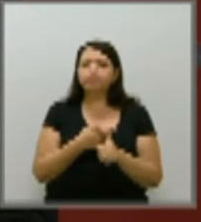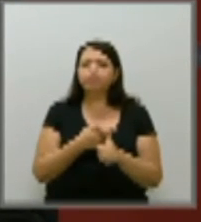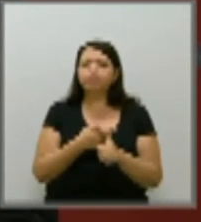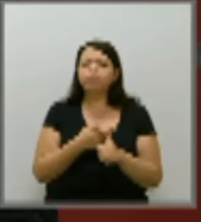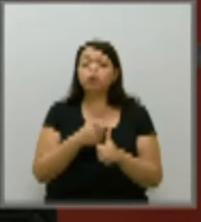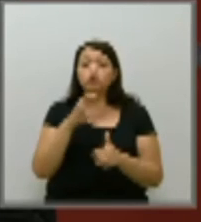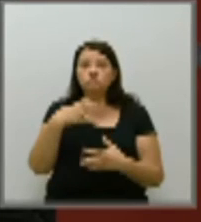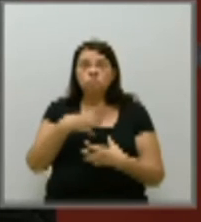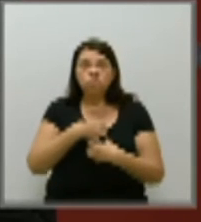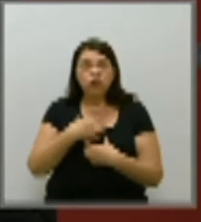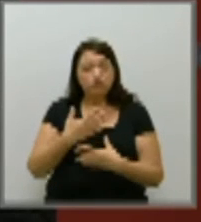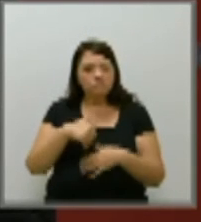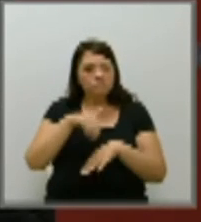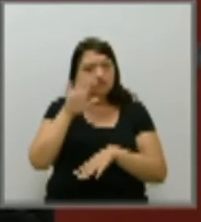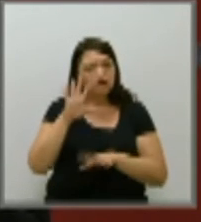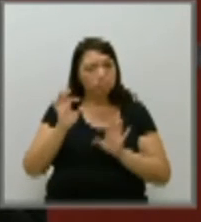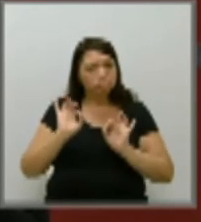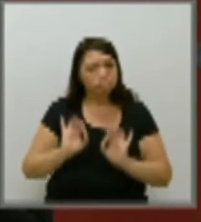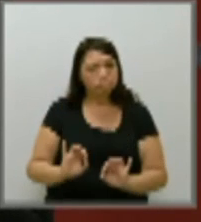adequada e